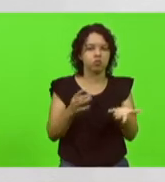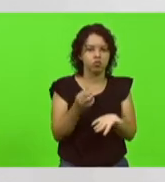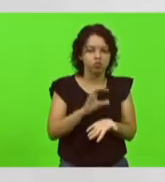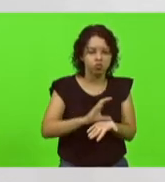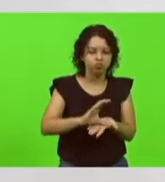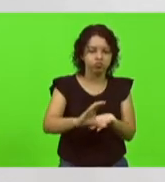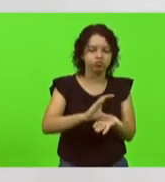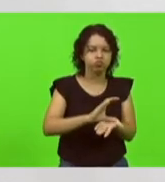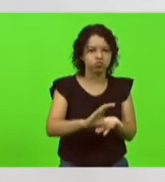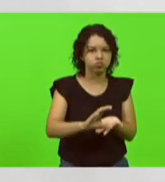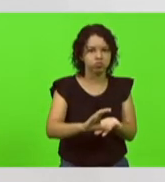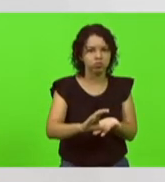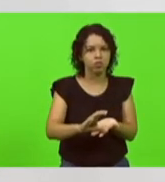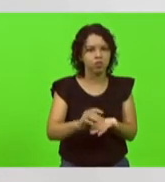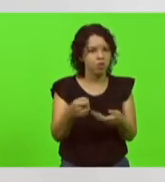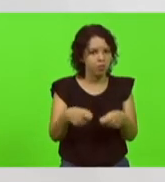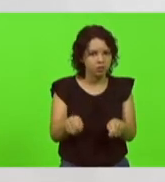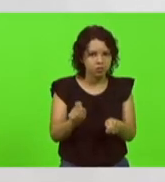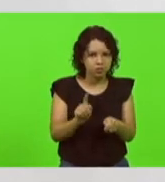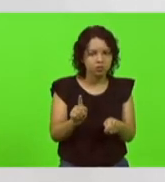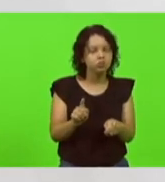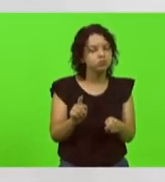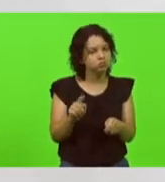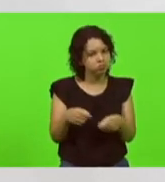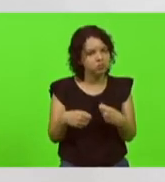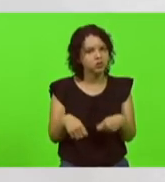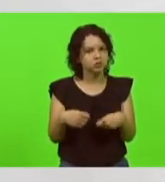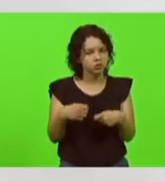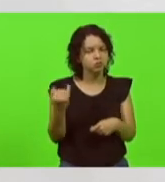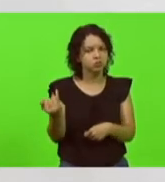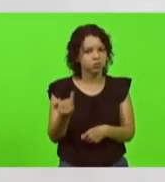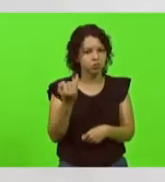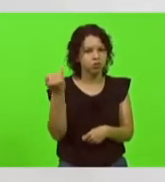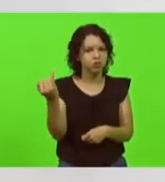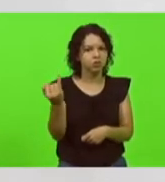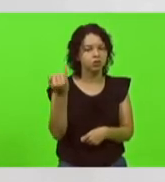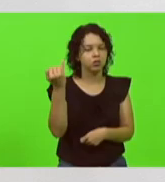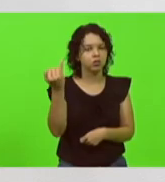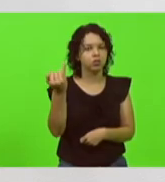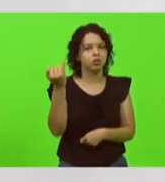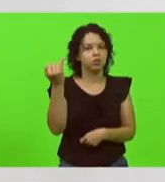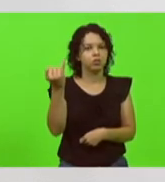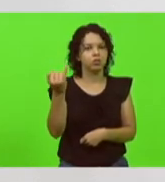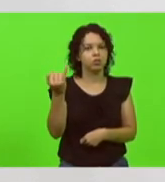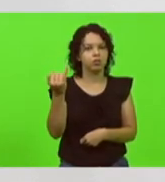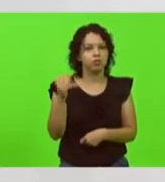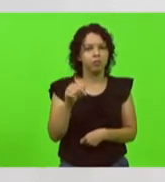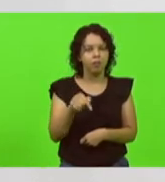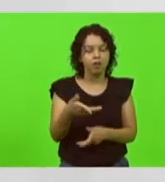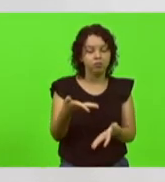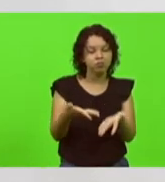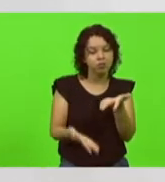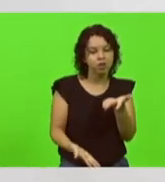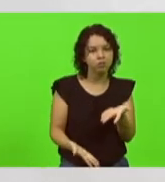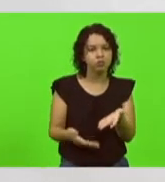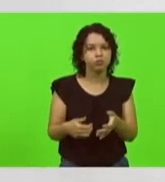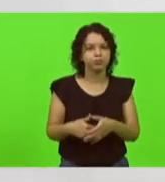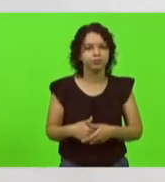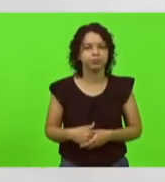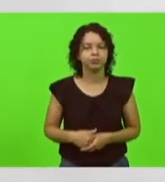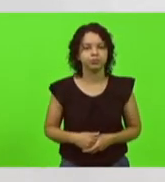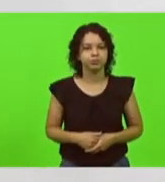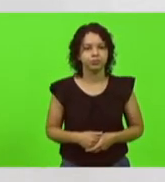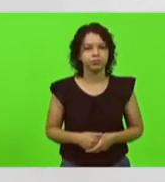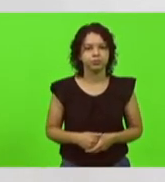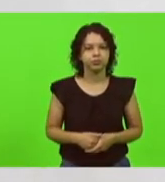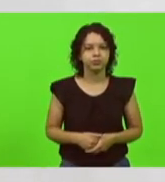Não que não mereça e que não seja importante, mas é um recurso a fundo perdido. Por outro lado, nós olhamos